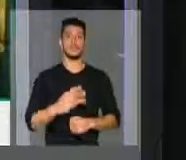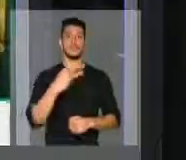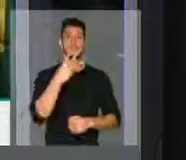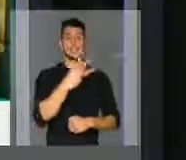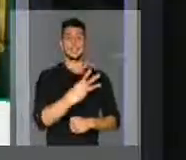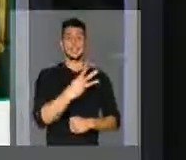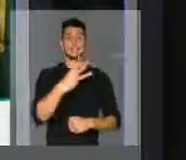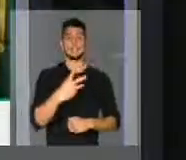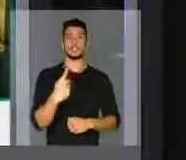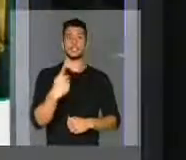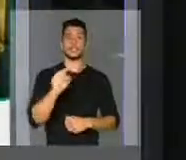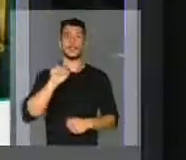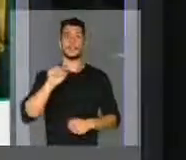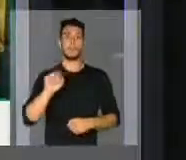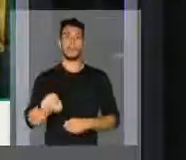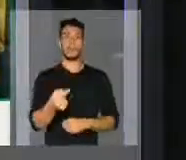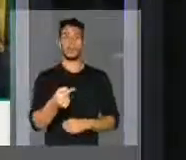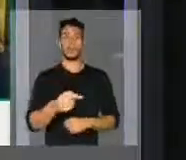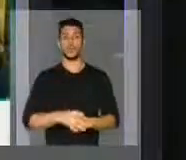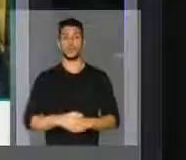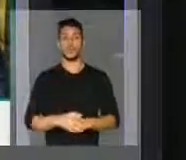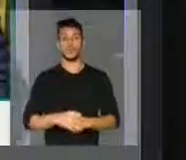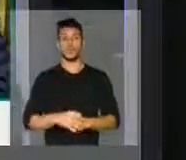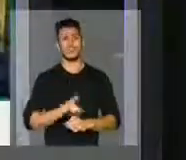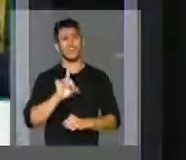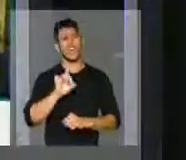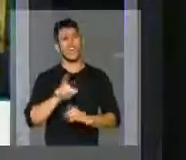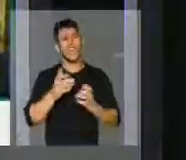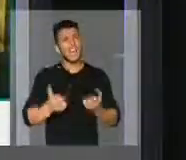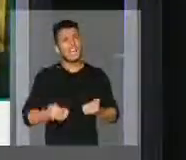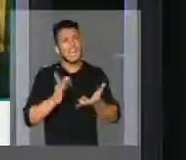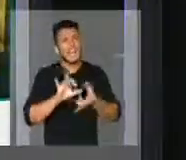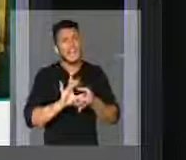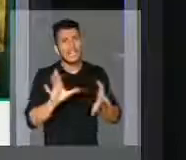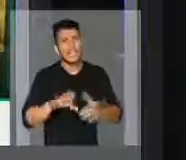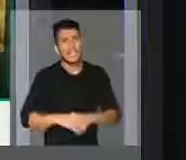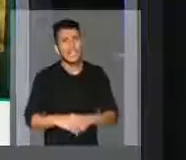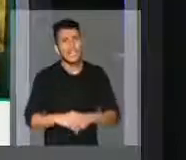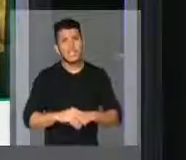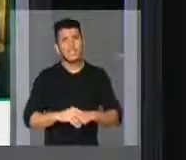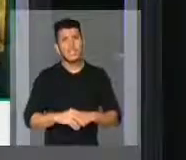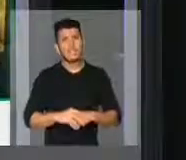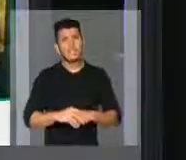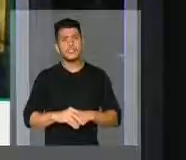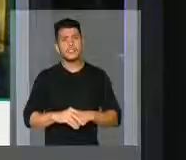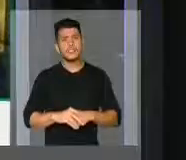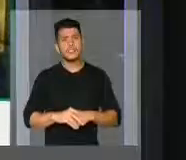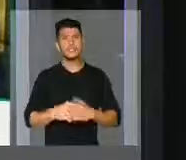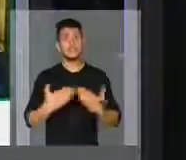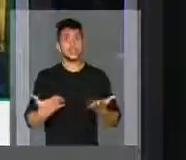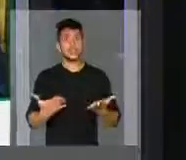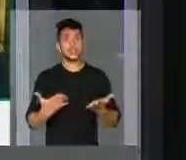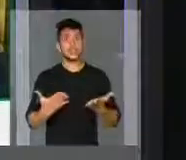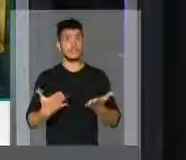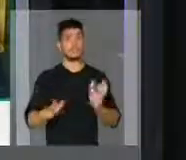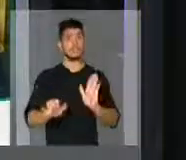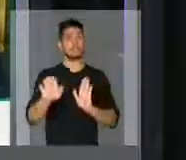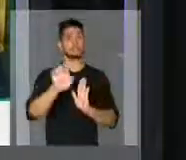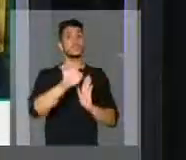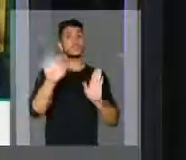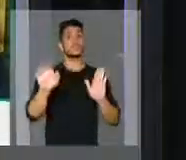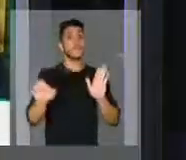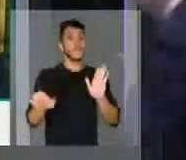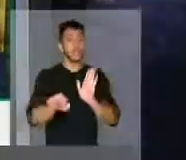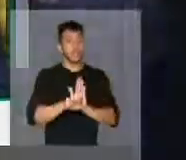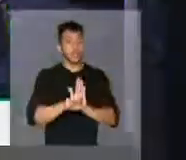331 mil armas. Isso é armar o povo, gente? E o estatuto que foi